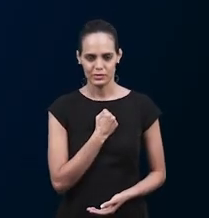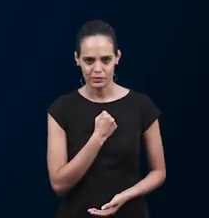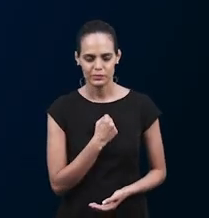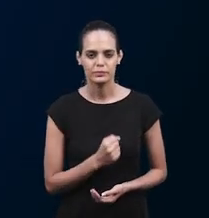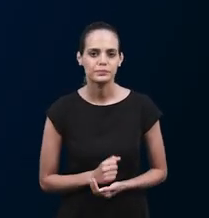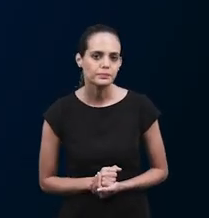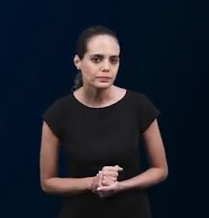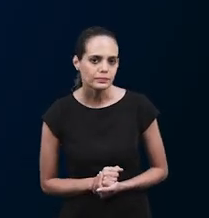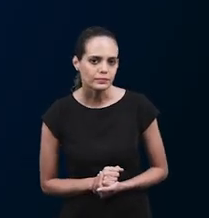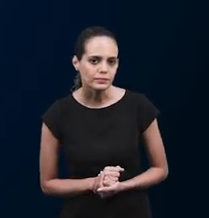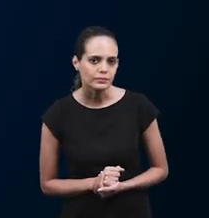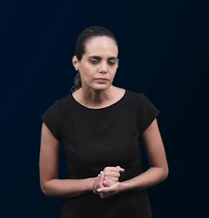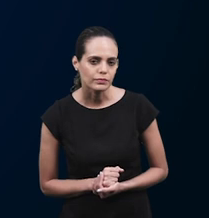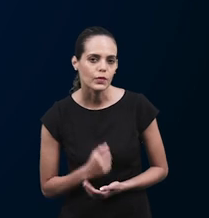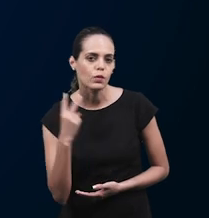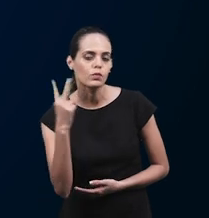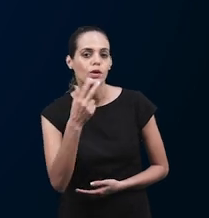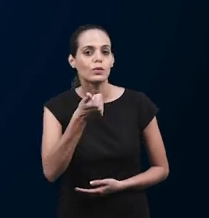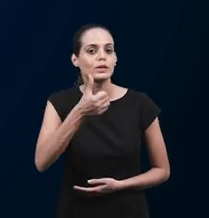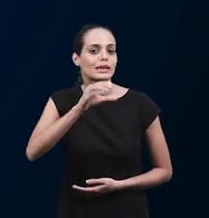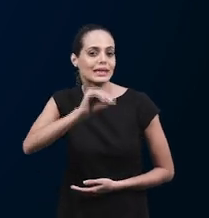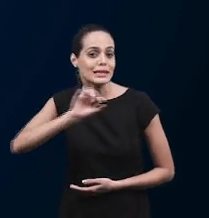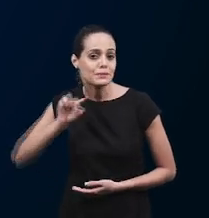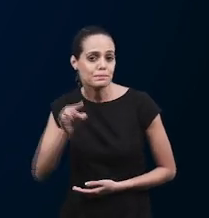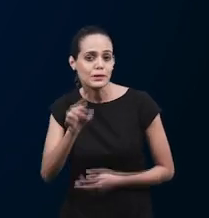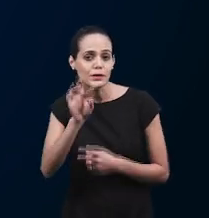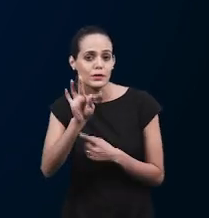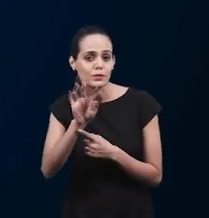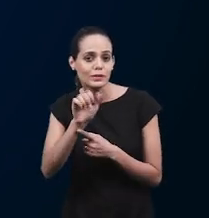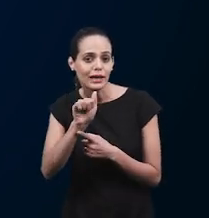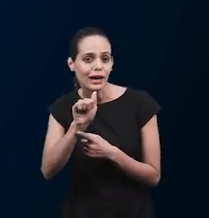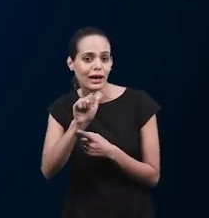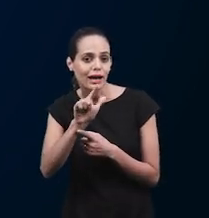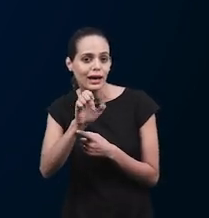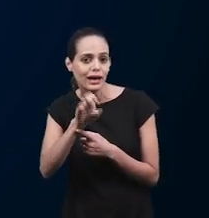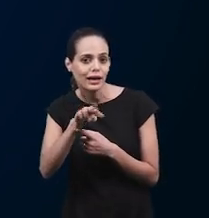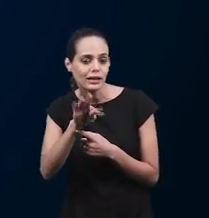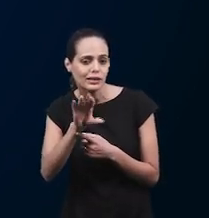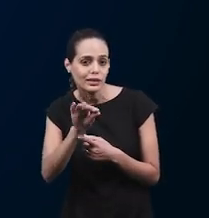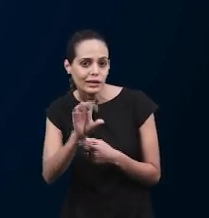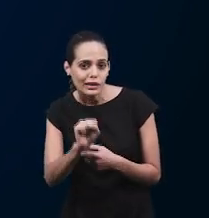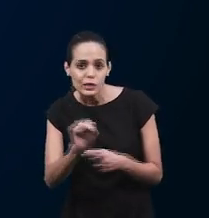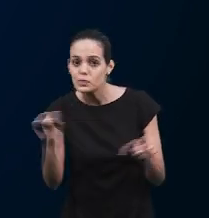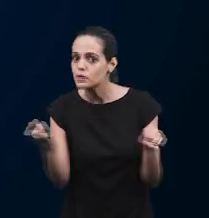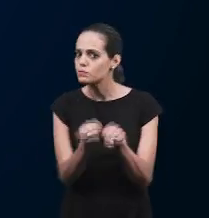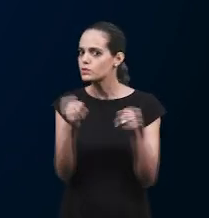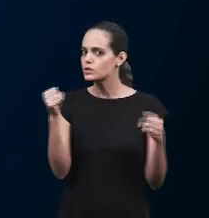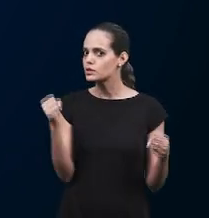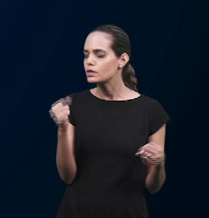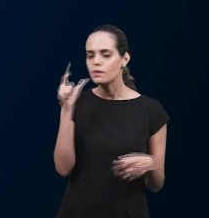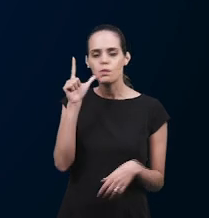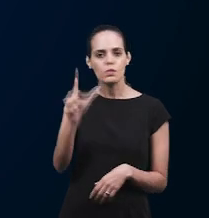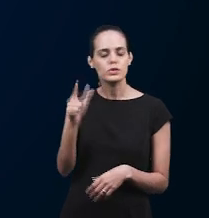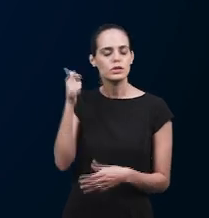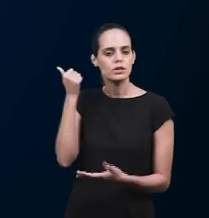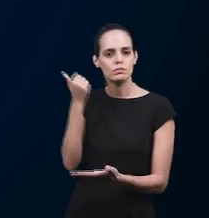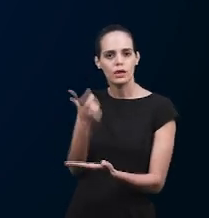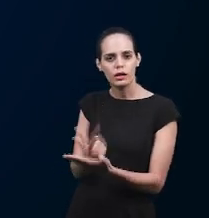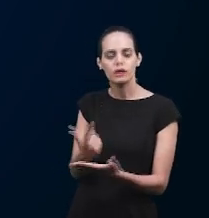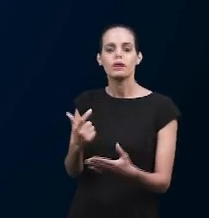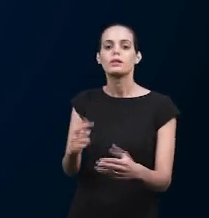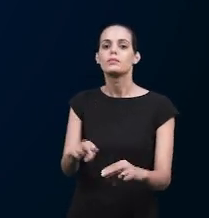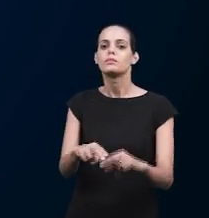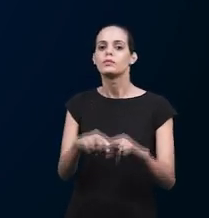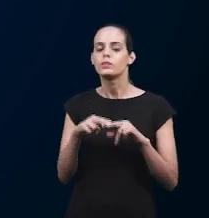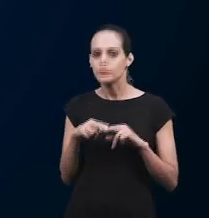devido era de 10 mil talentos. Esse valor jamais poderia ser pago. E por isso o